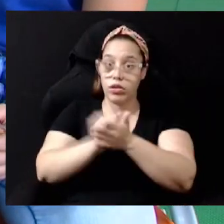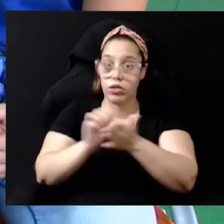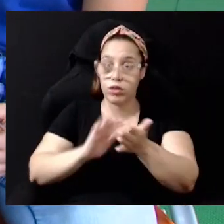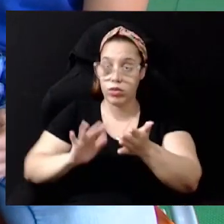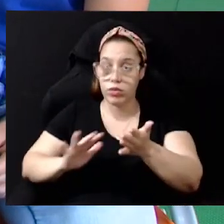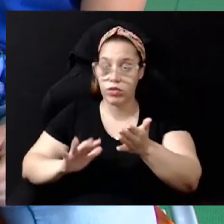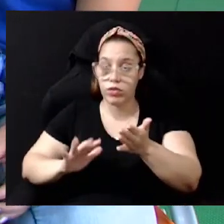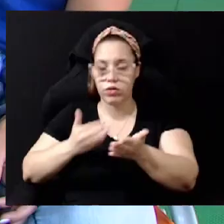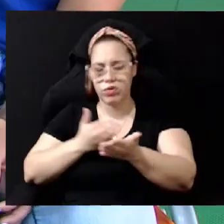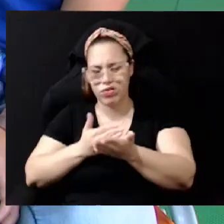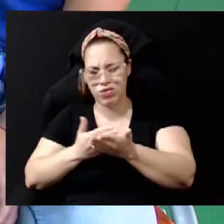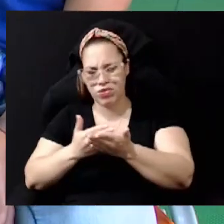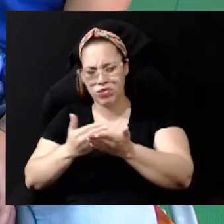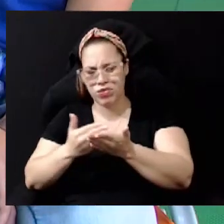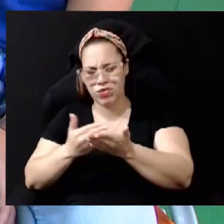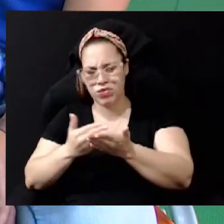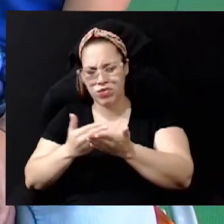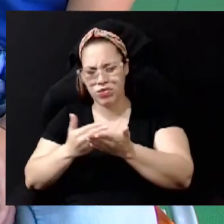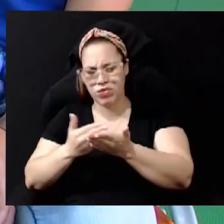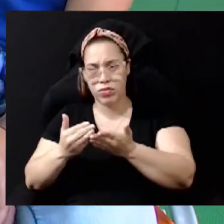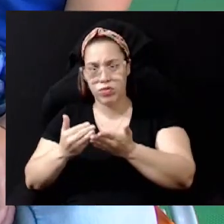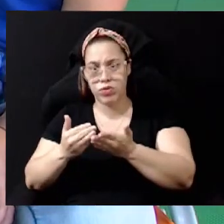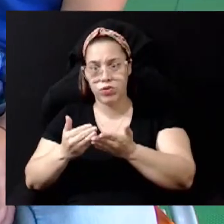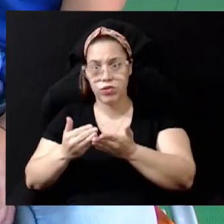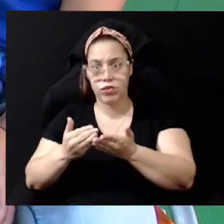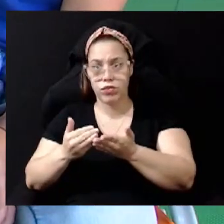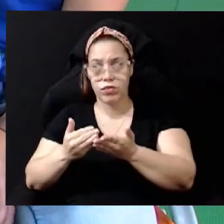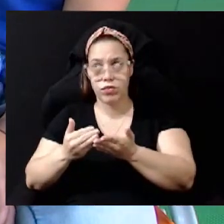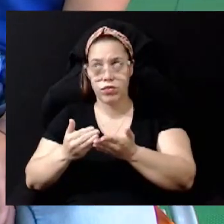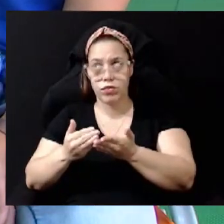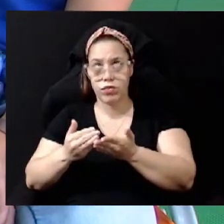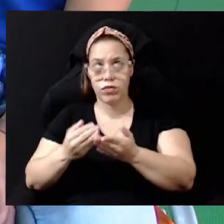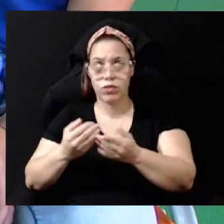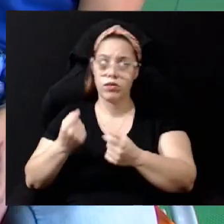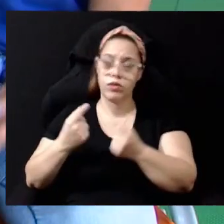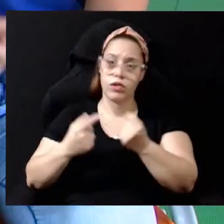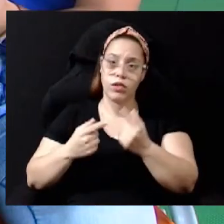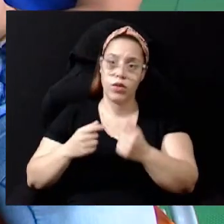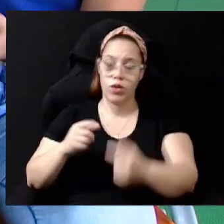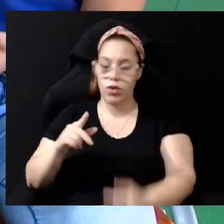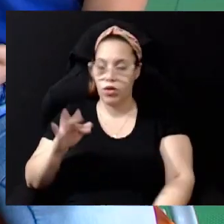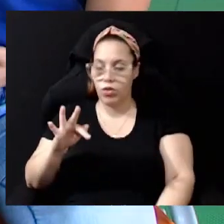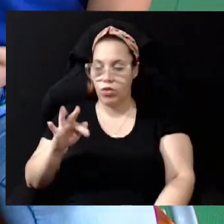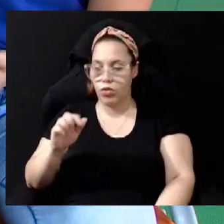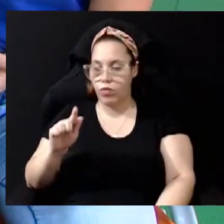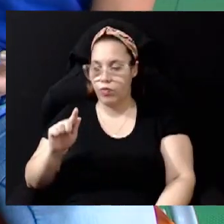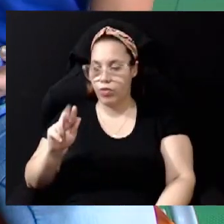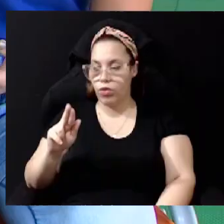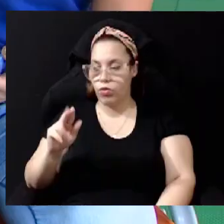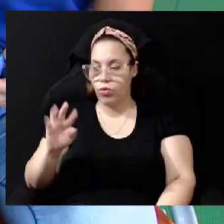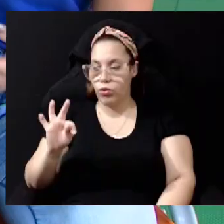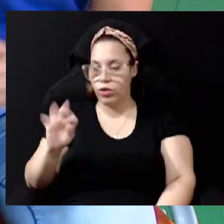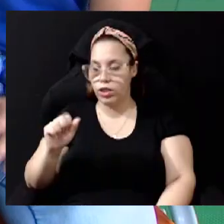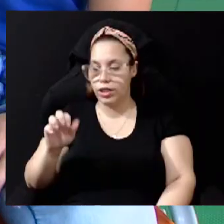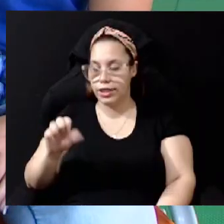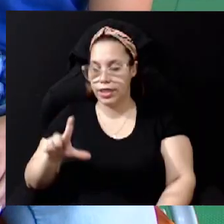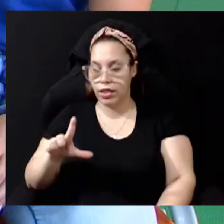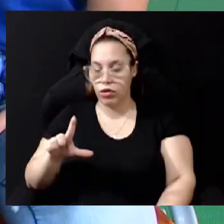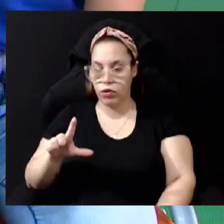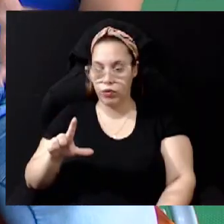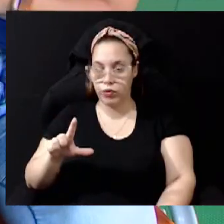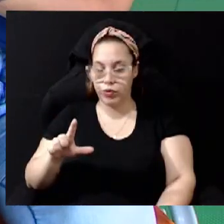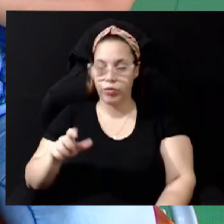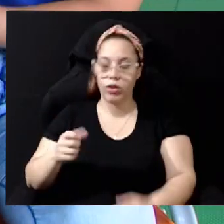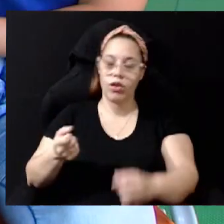trabalhamos atividades em que a gente começa a inserir esse desporto que eu falei para você, que nada mais é do que o futsal, o basquete, o handball, só que de